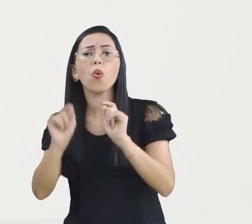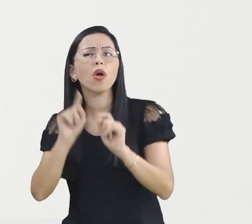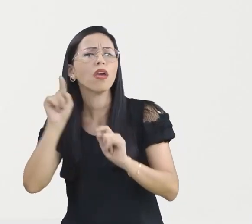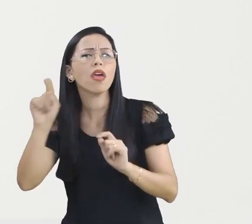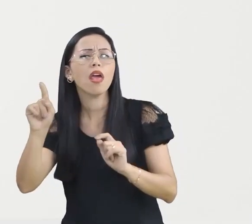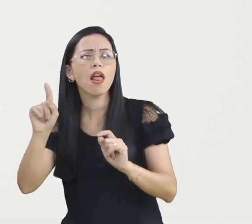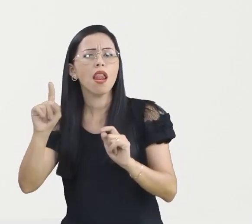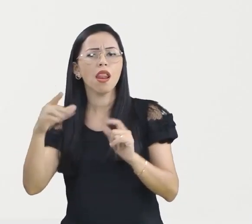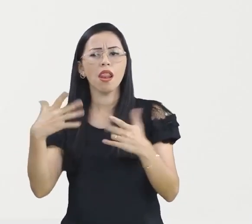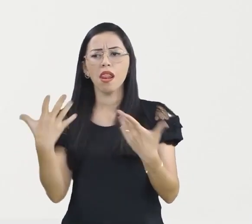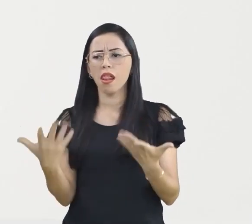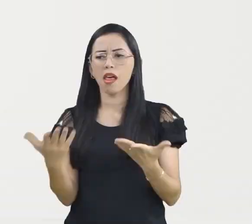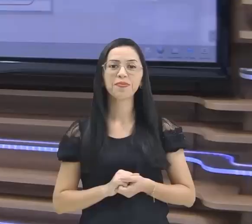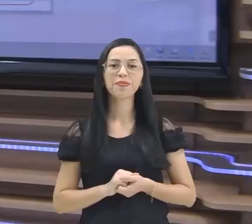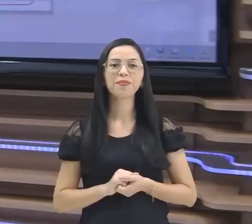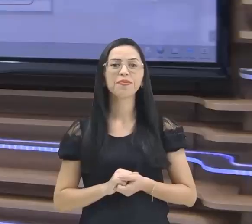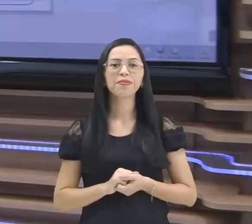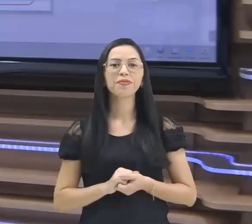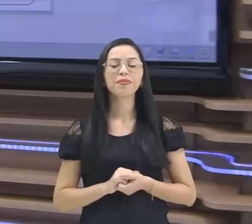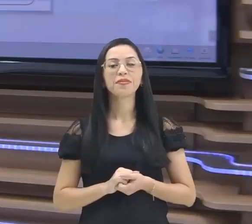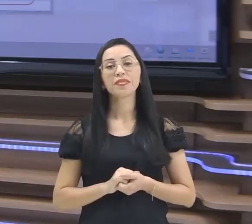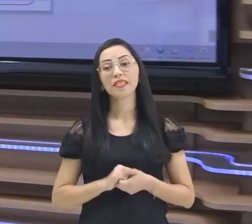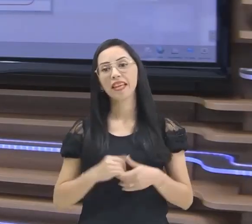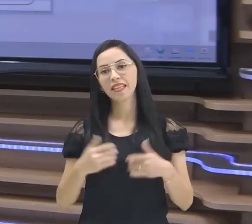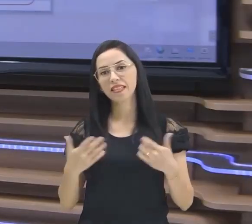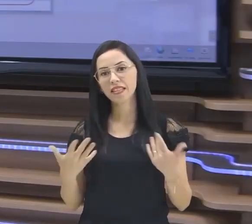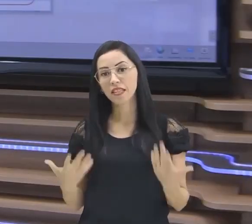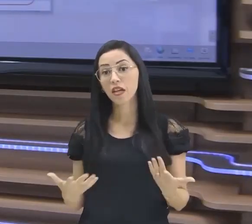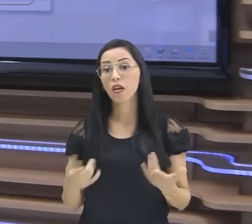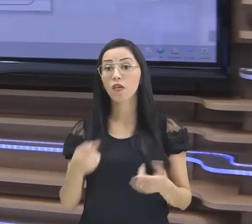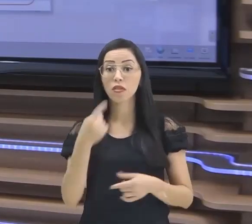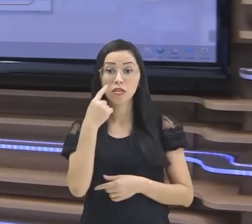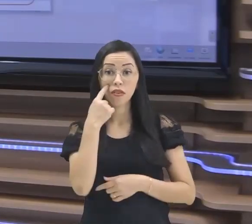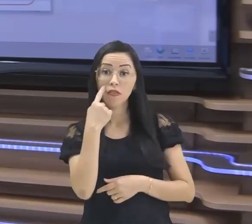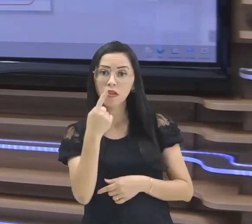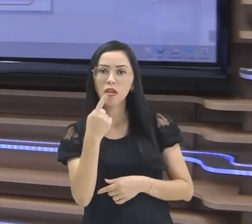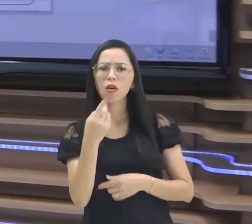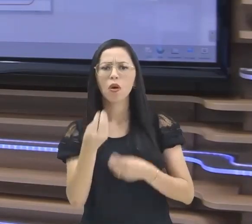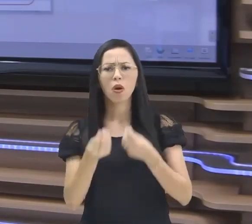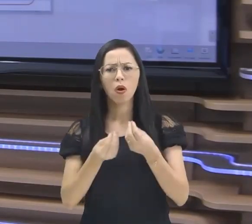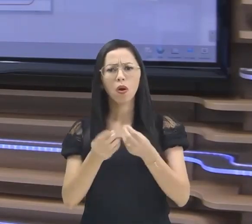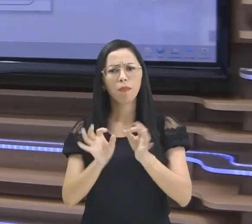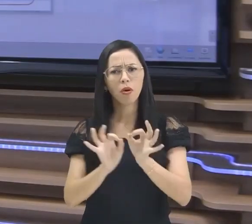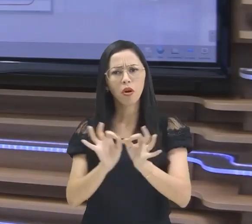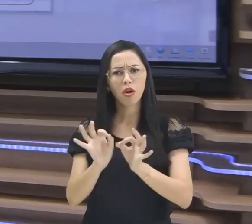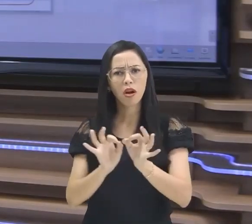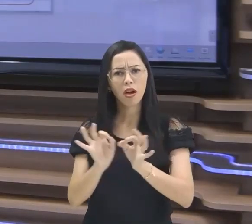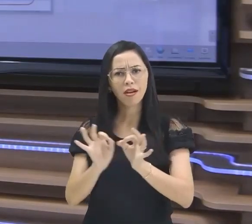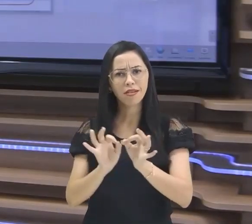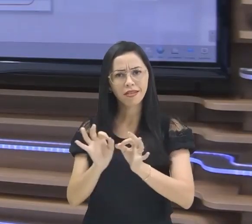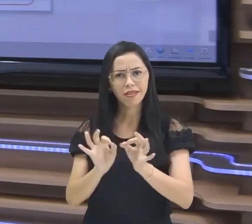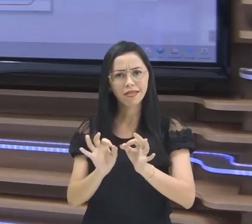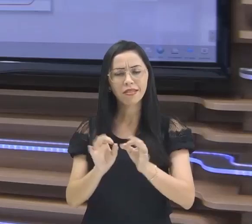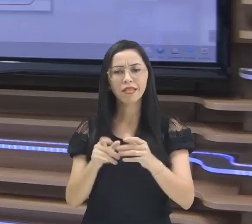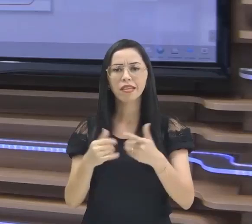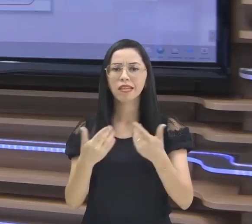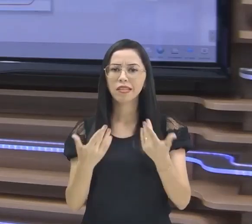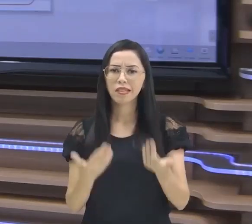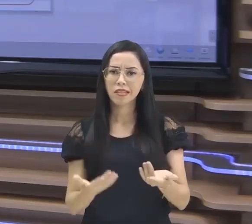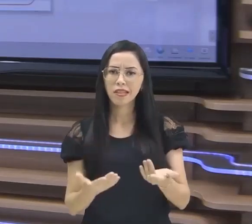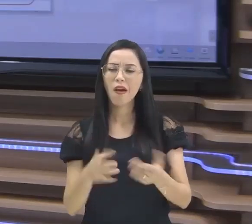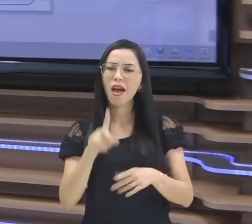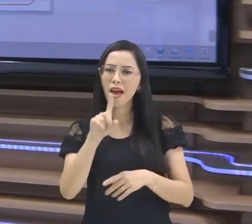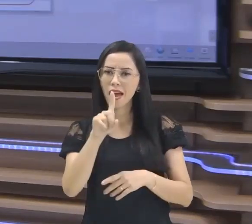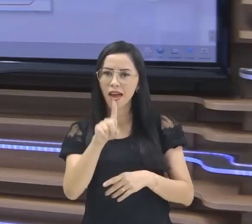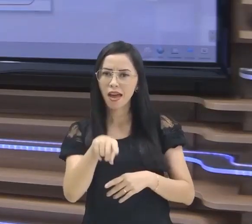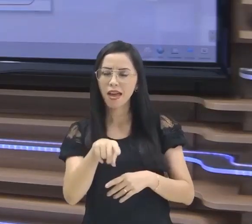de parágrafo. Então, vocês viram como se organiza na folha de caderno? Essa ideia. É